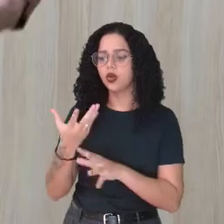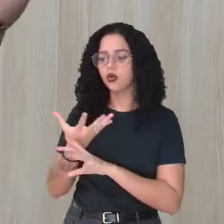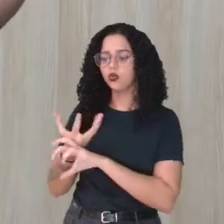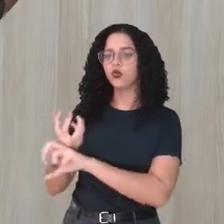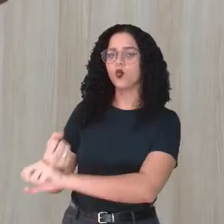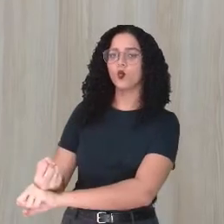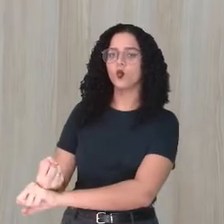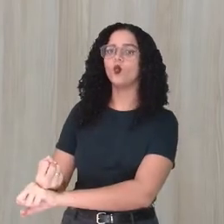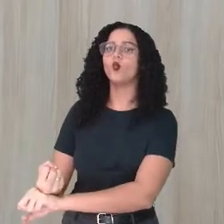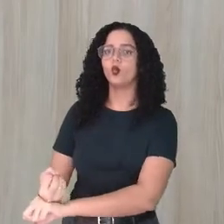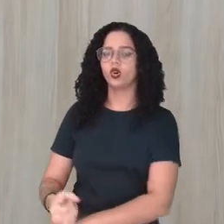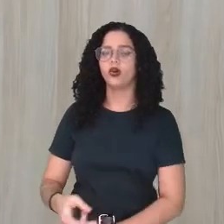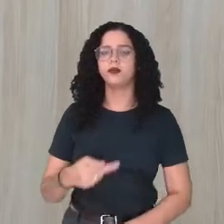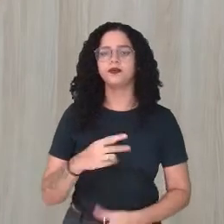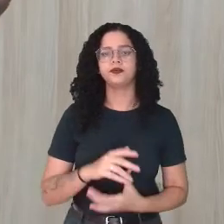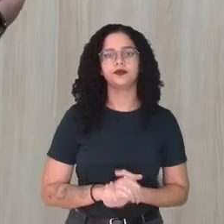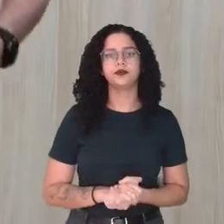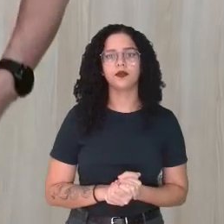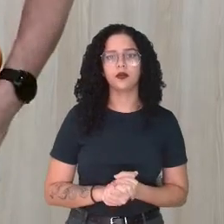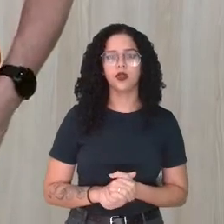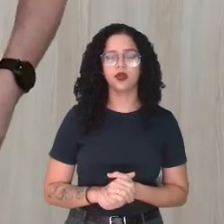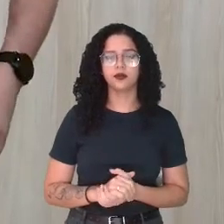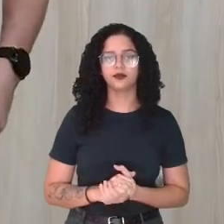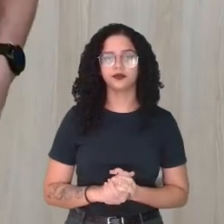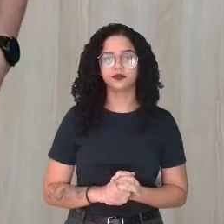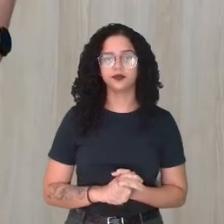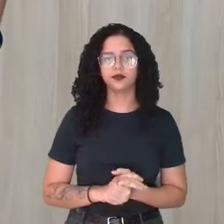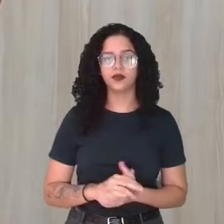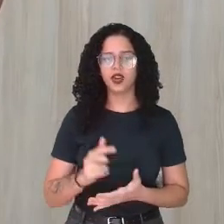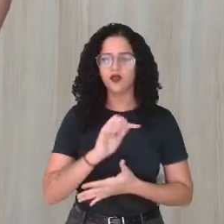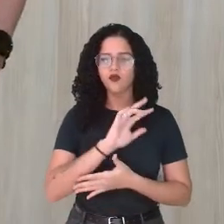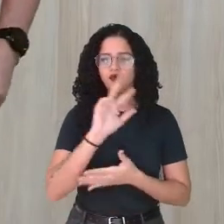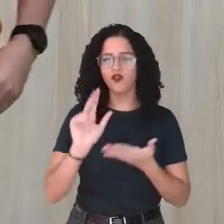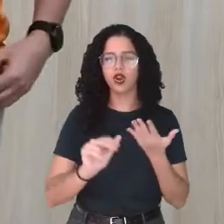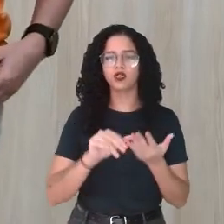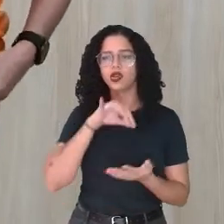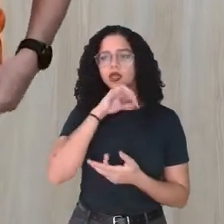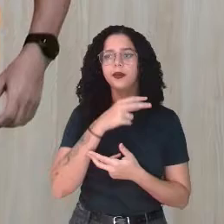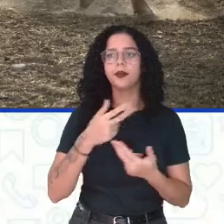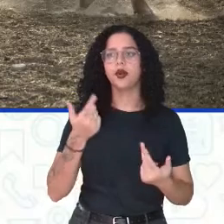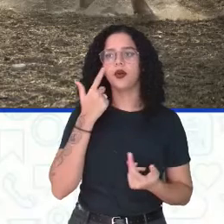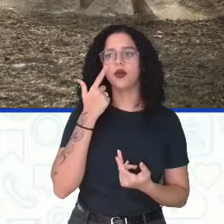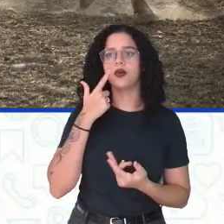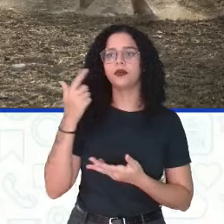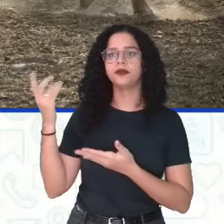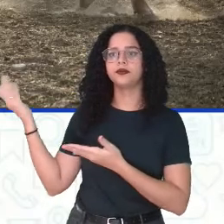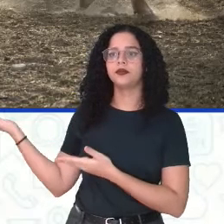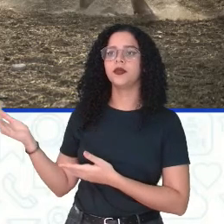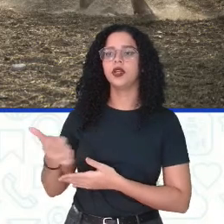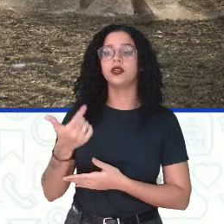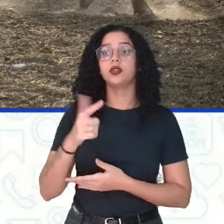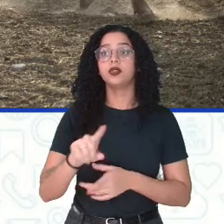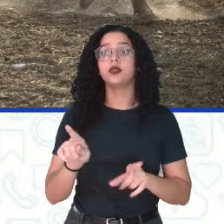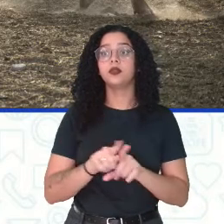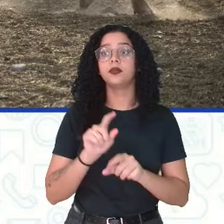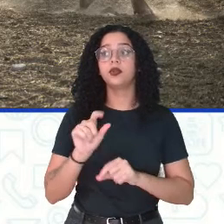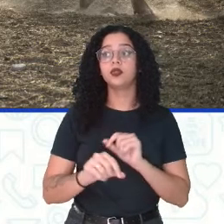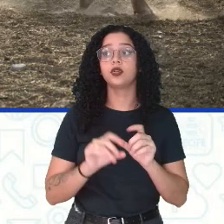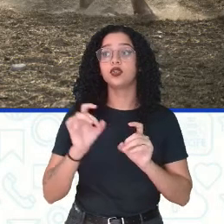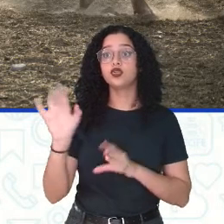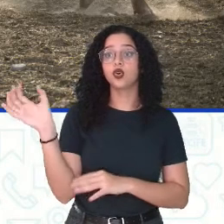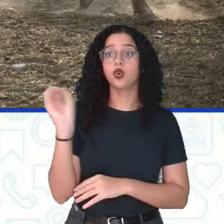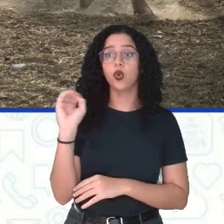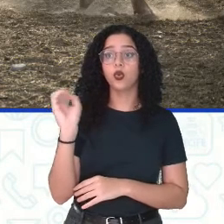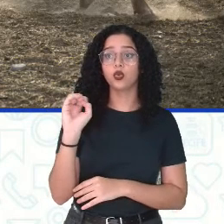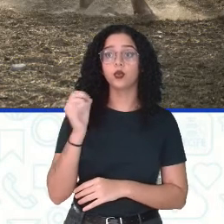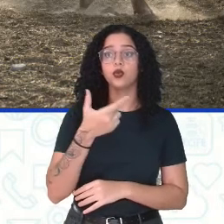bola, né? Uma chama tatu peba, né? É diferente, mas vamos para frente. Olha lá, eu trago para você também o seguinte, ó, só em